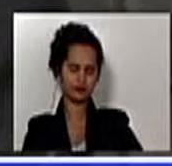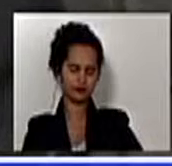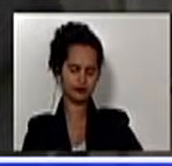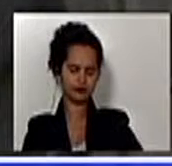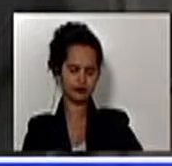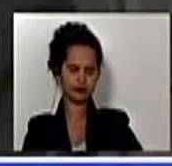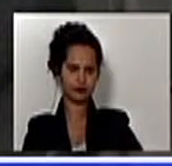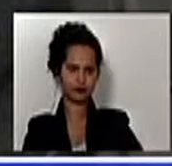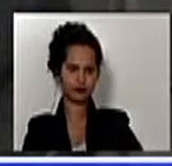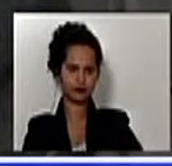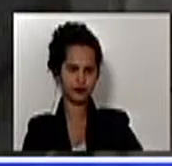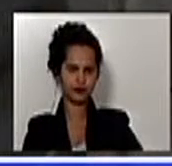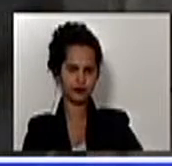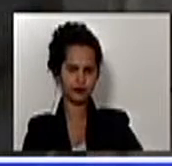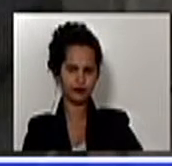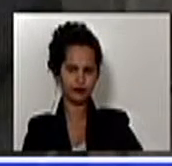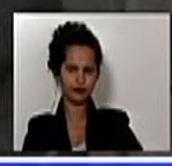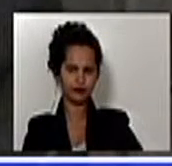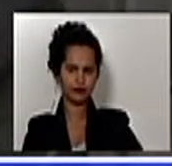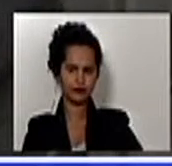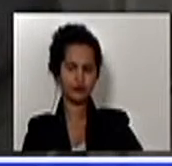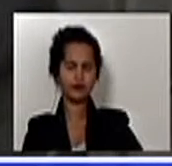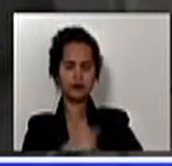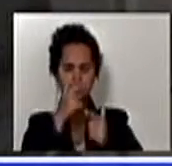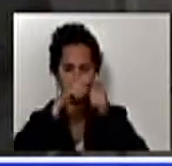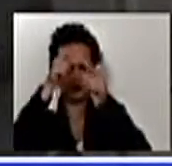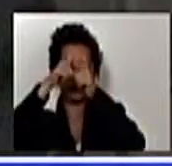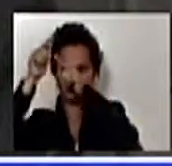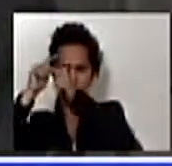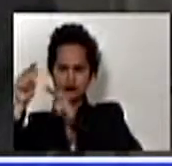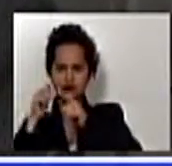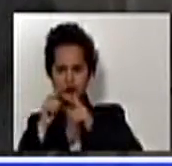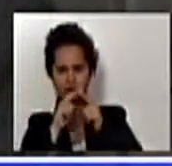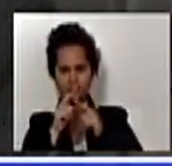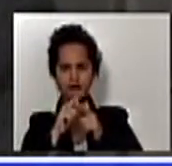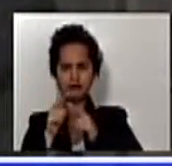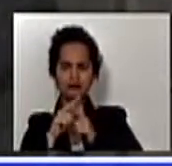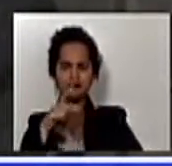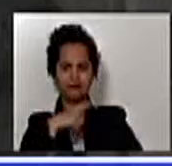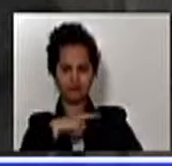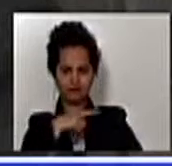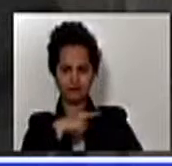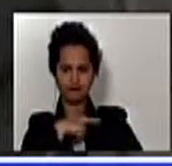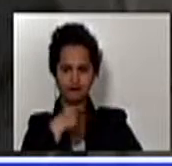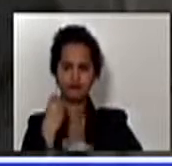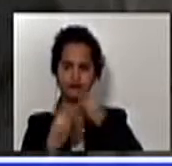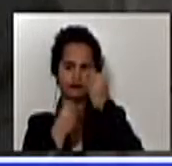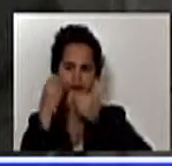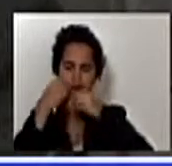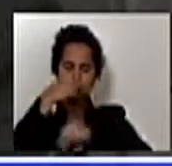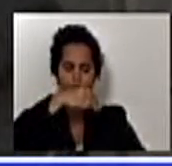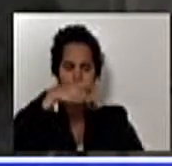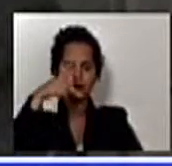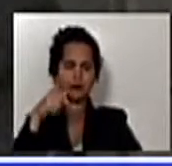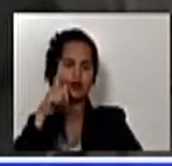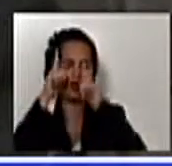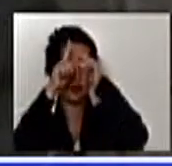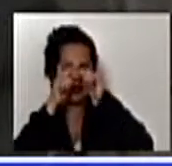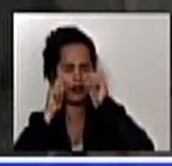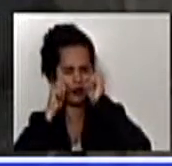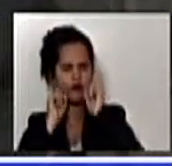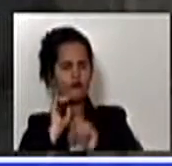dizer que mesmo com essas adversidades, mesmo com essas dificuldades, o Ministério Público de Alagoas vai